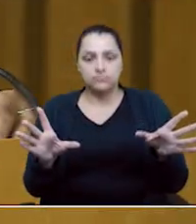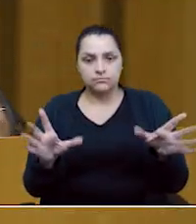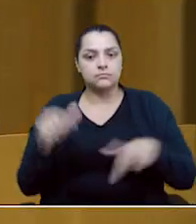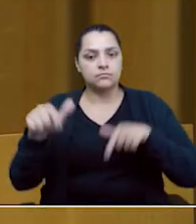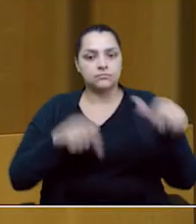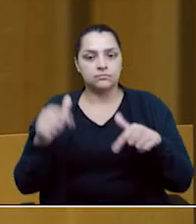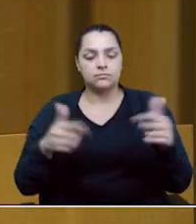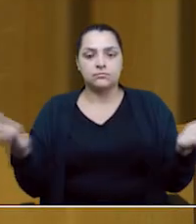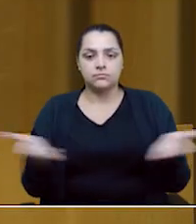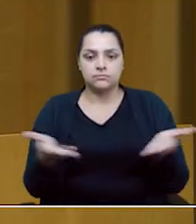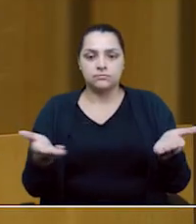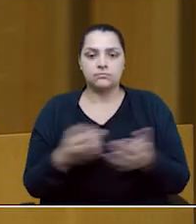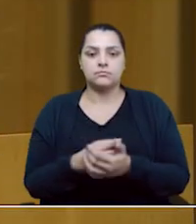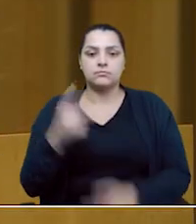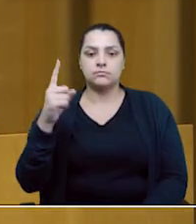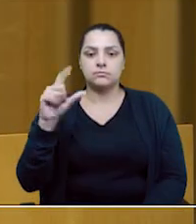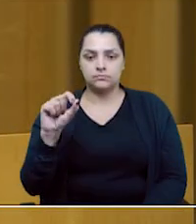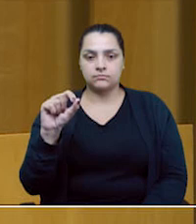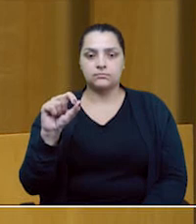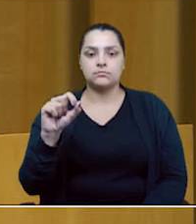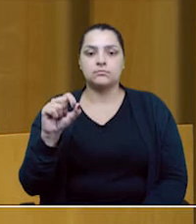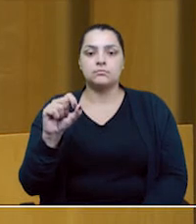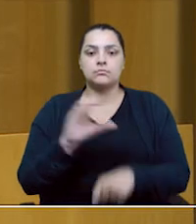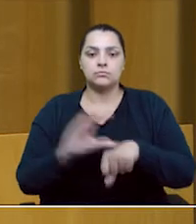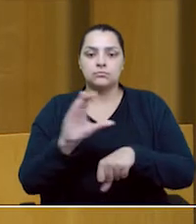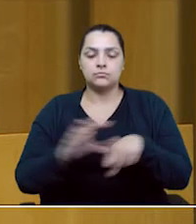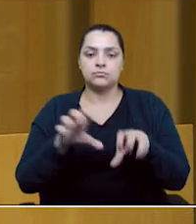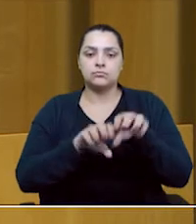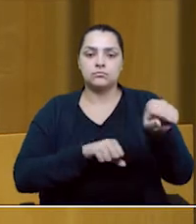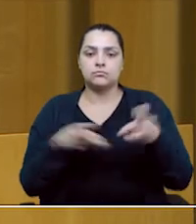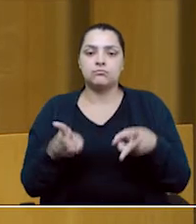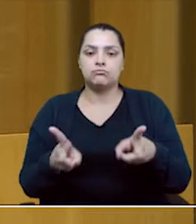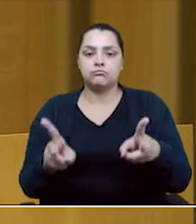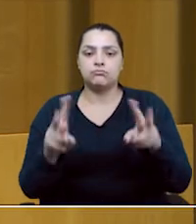desta 10ª edição do curso de formação continuada sobre